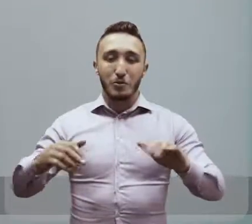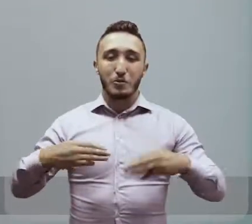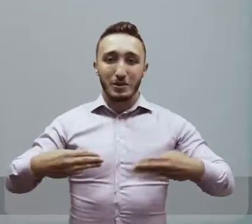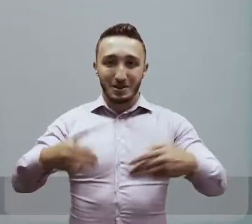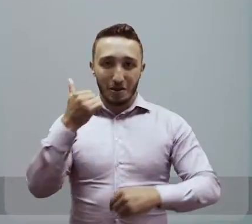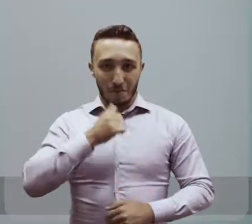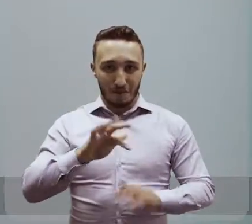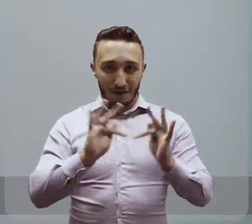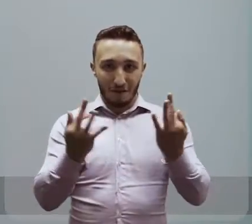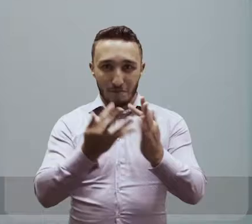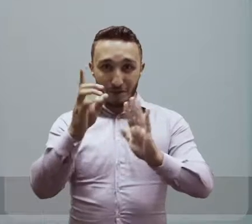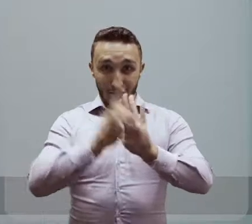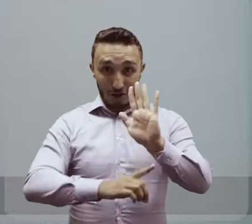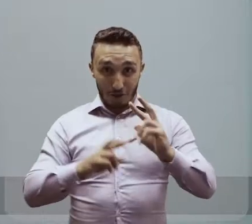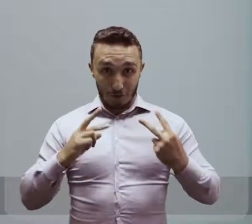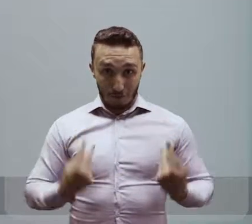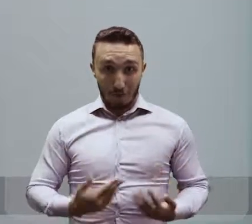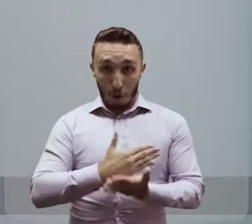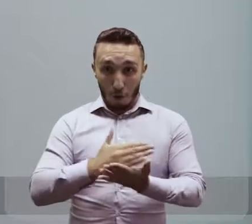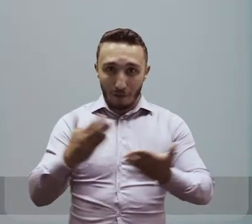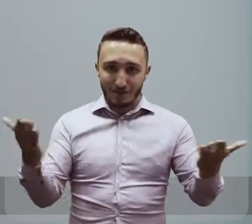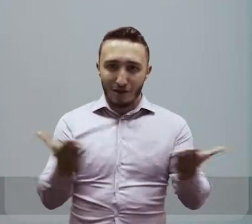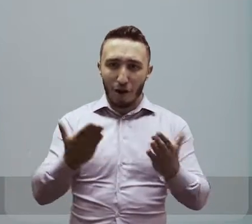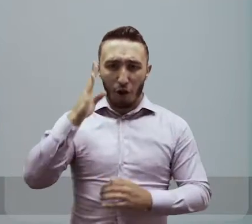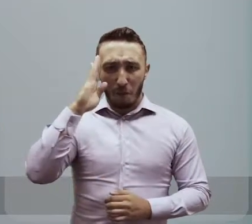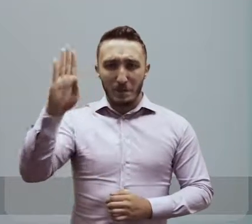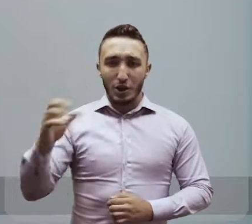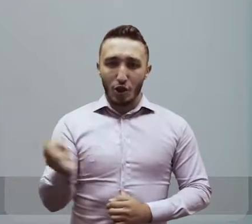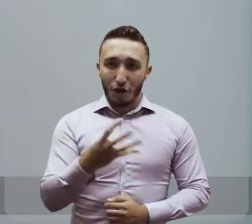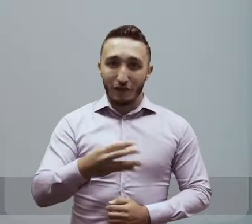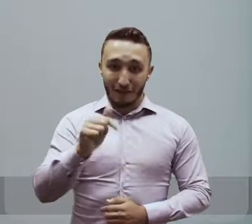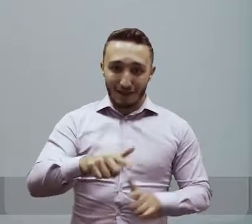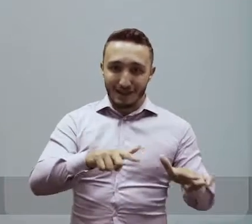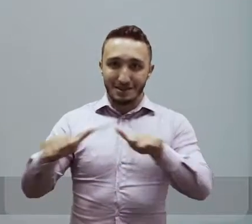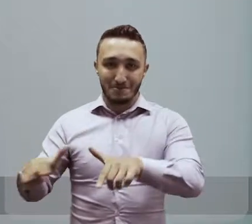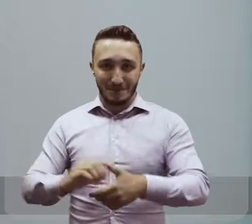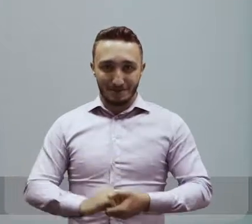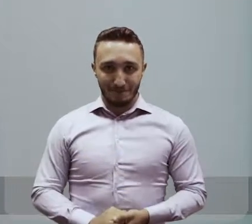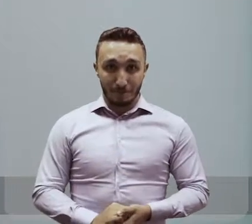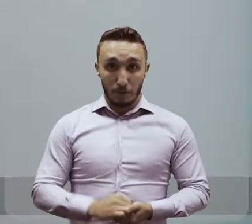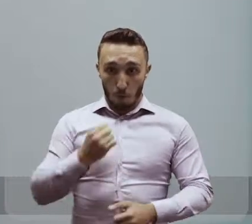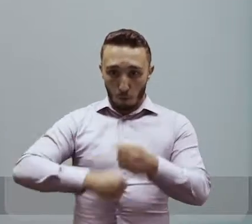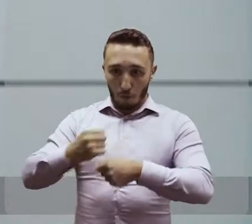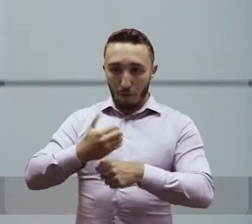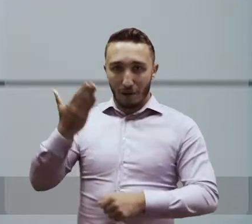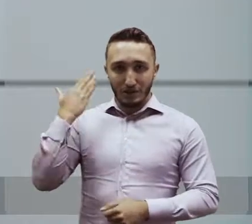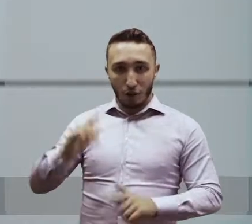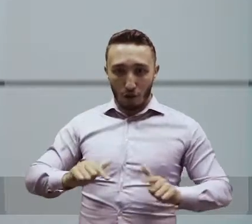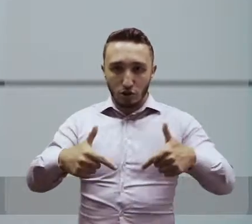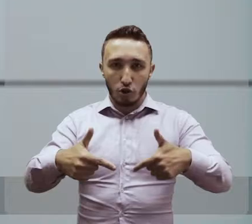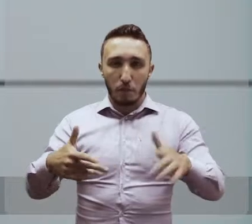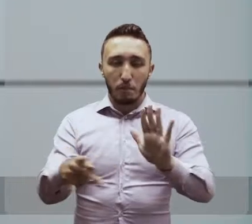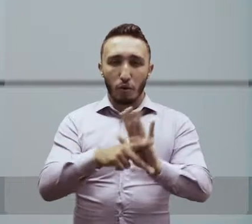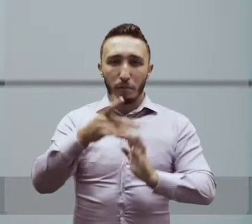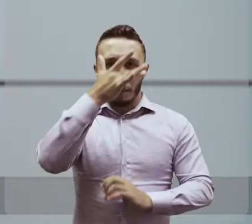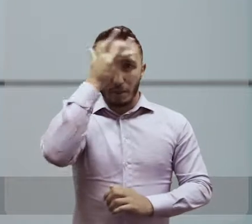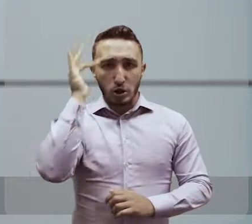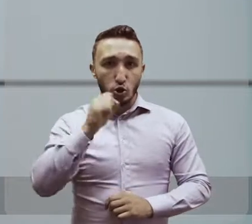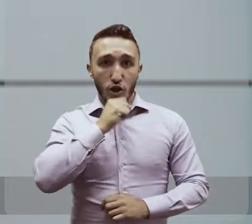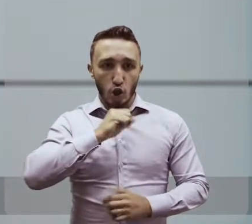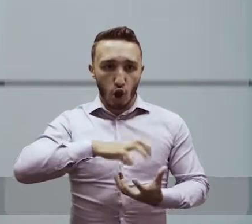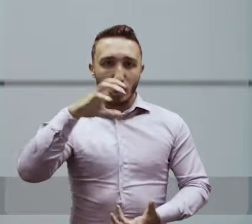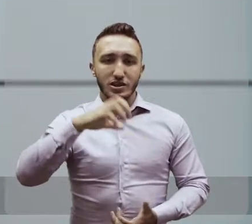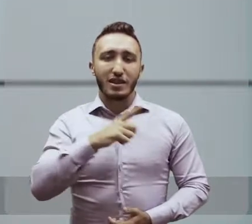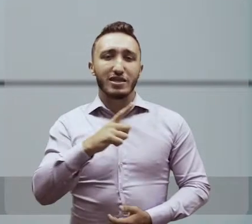Olá, o boletim do Ministério da Mulher, da Família e dos Direitos Humanos está no ar com as principais notícias dessa semana. Em todo o ano passado, as ações